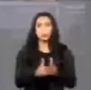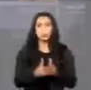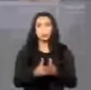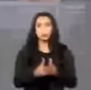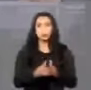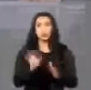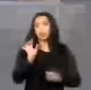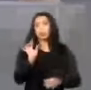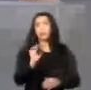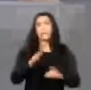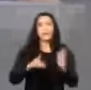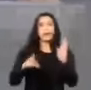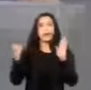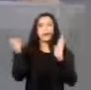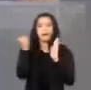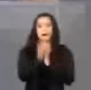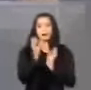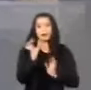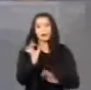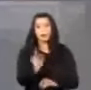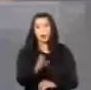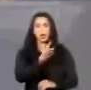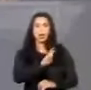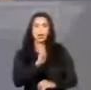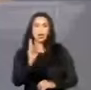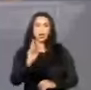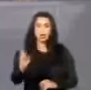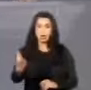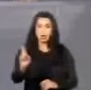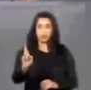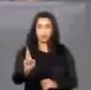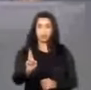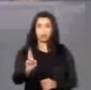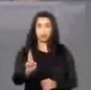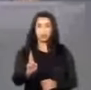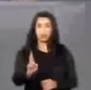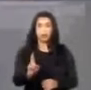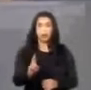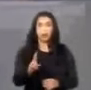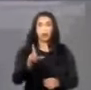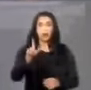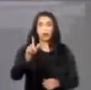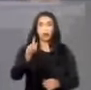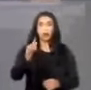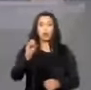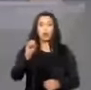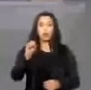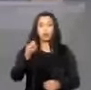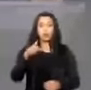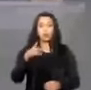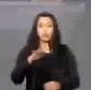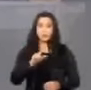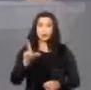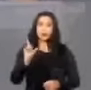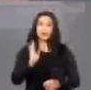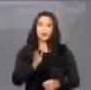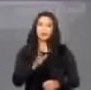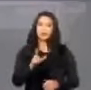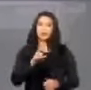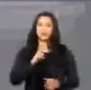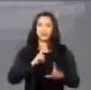judaico-cristã o governo quer se comportar com uma produtora de conteúdo gospel mas para isso exige record